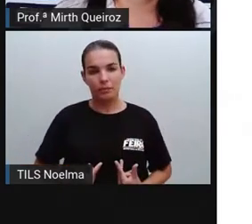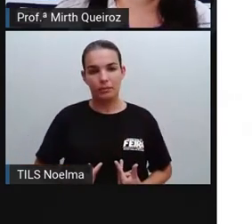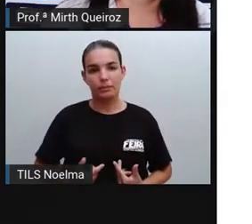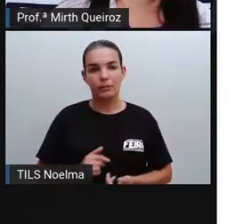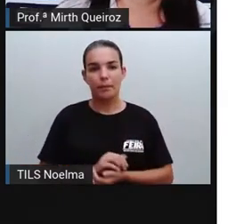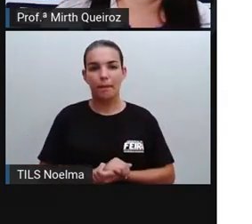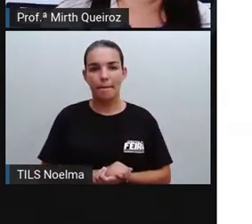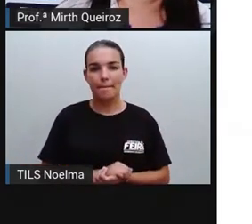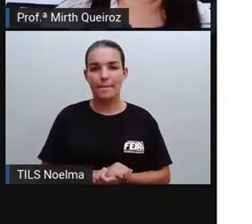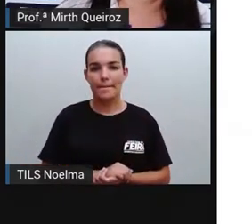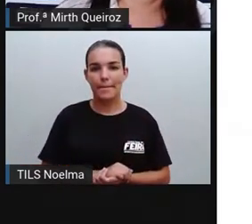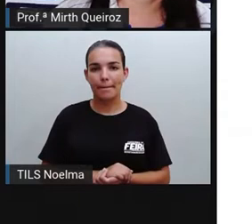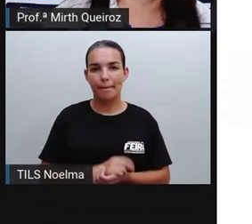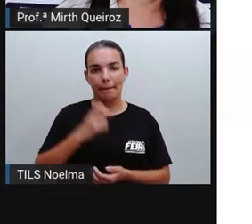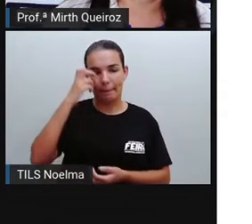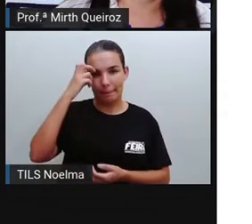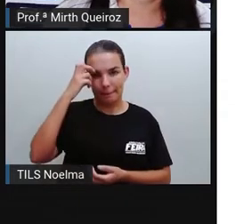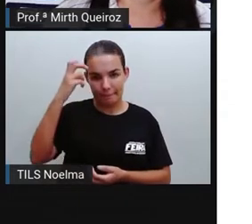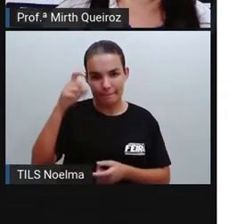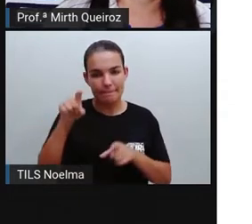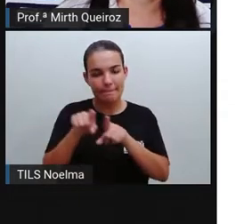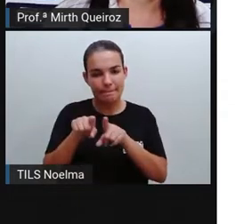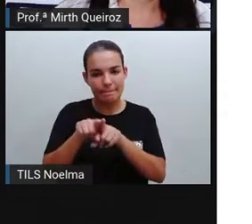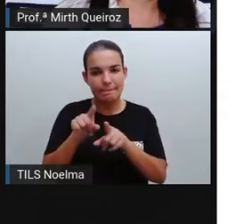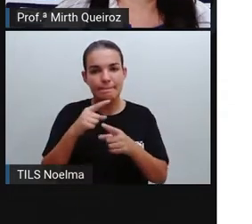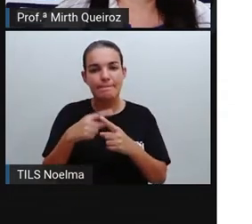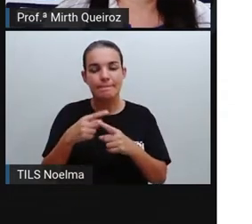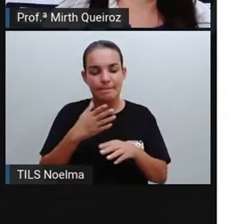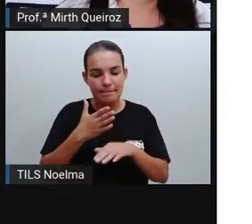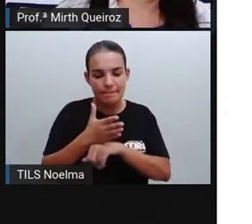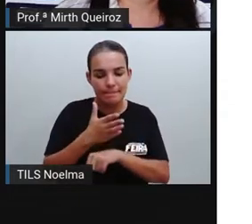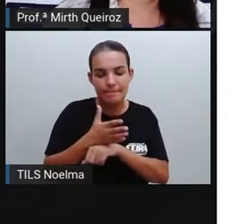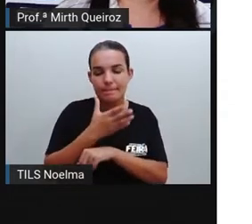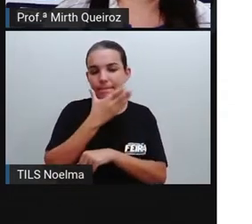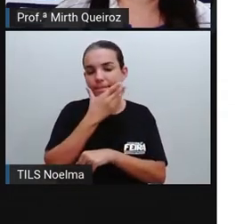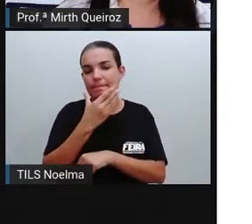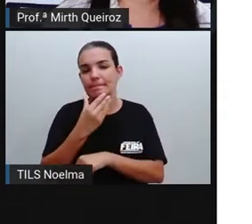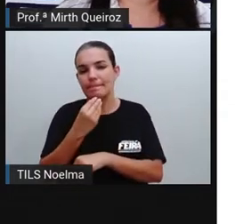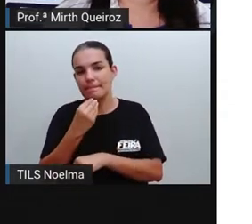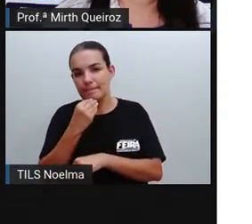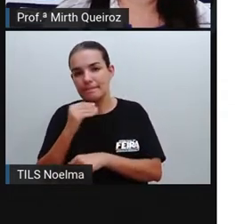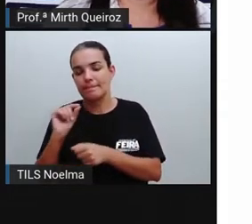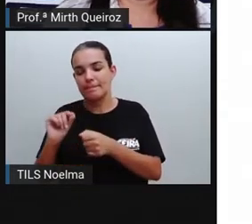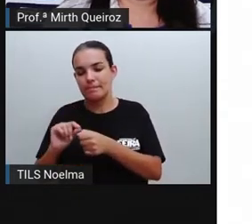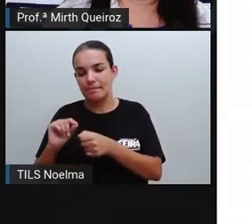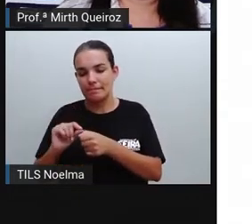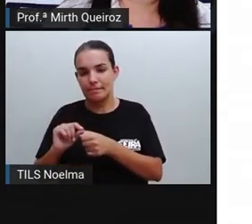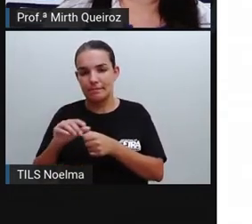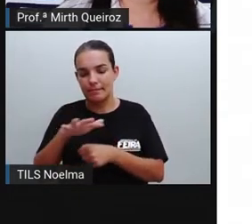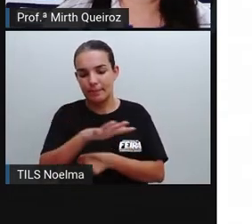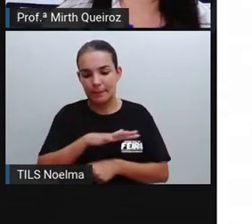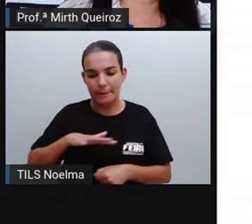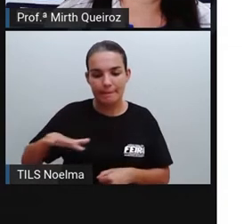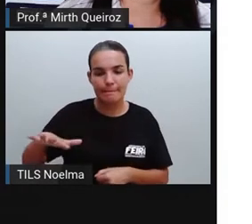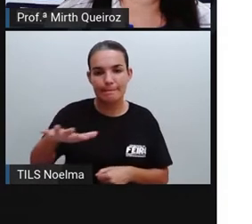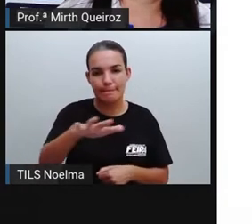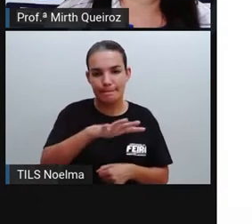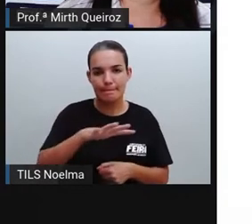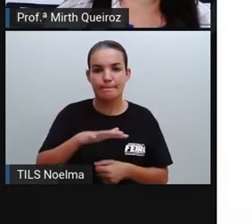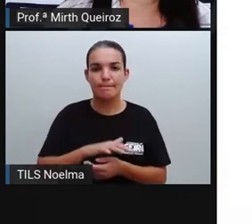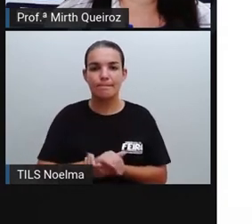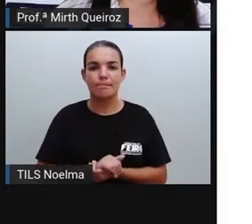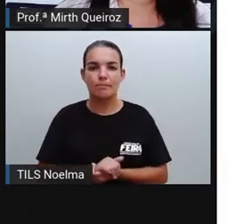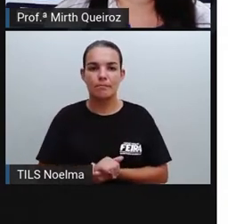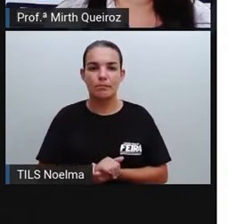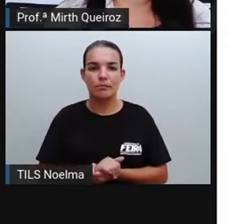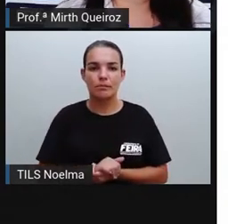paisagem cultural, onde a gente vai ver já a intervenção do ser humano dentro dessa paisagem, né? Como,